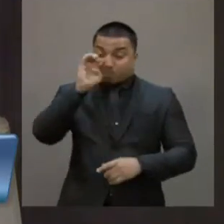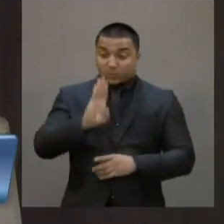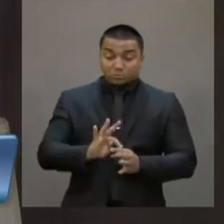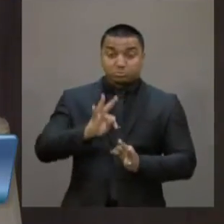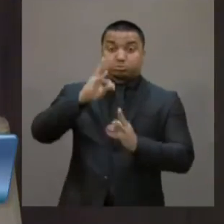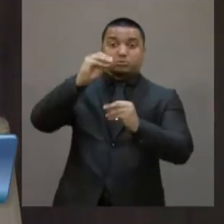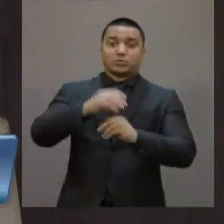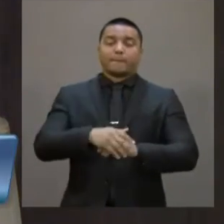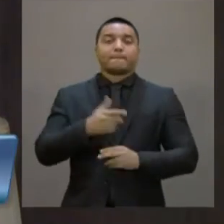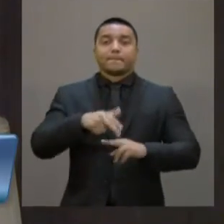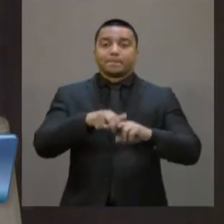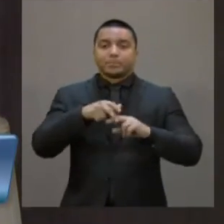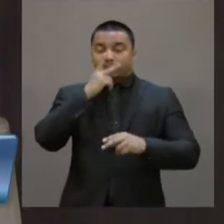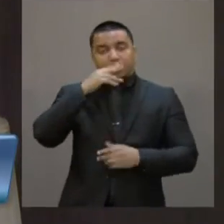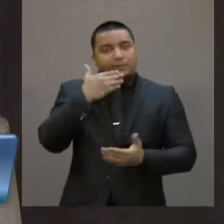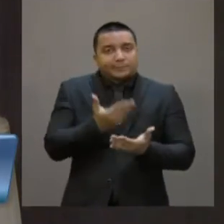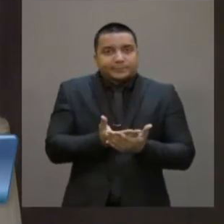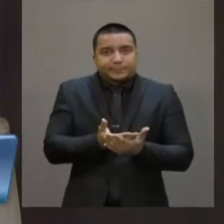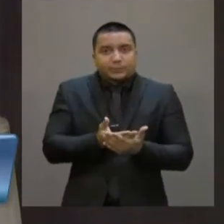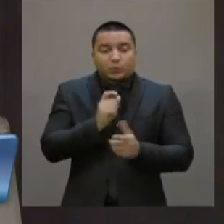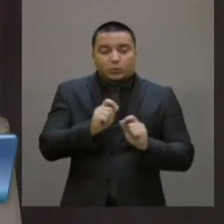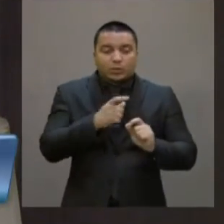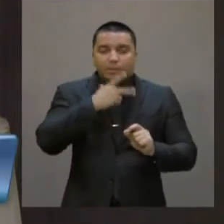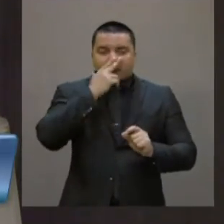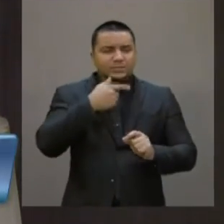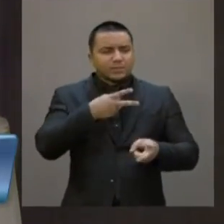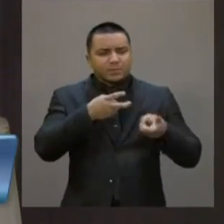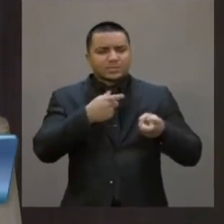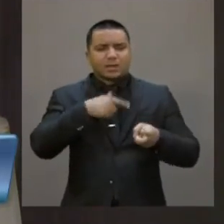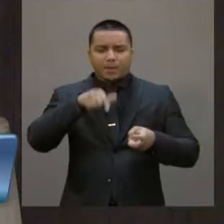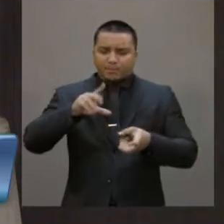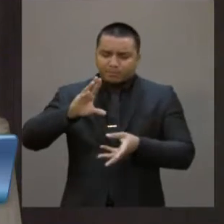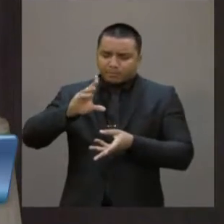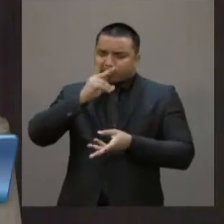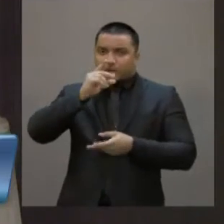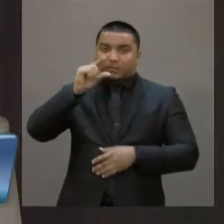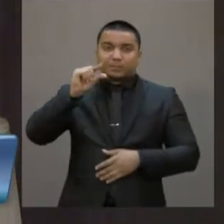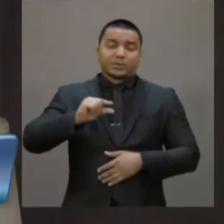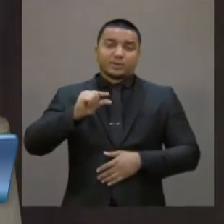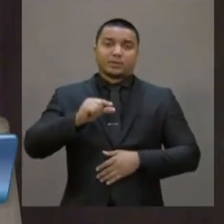uma pequena, ainda bem que é pequena, parcela, né,